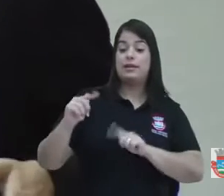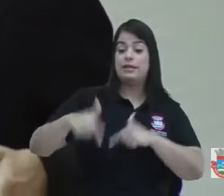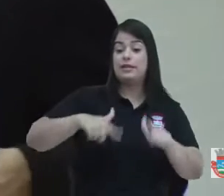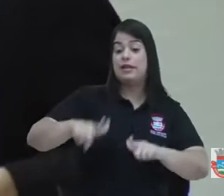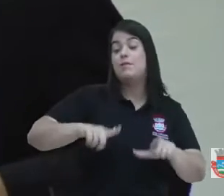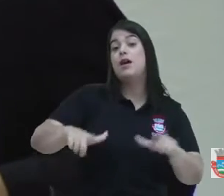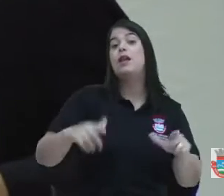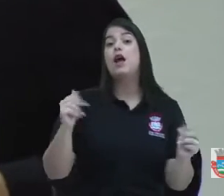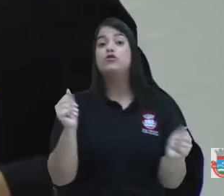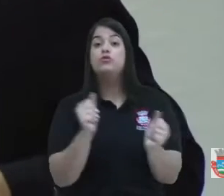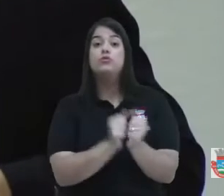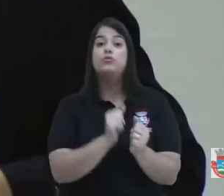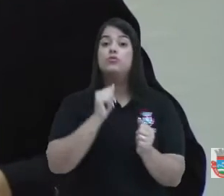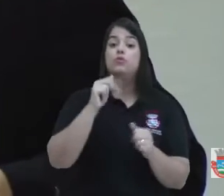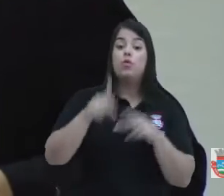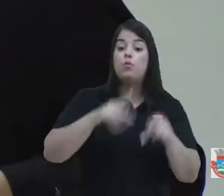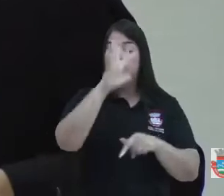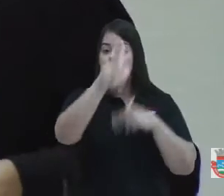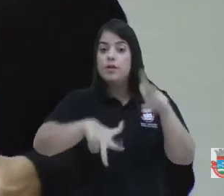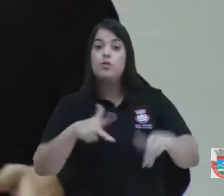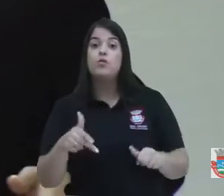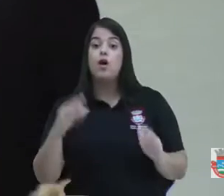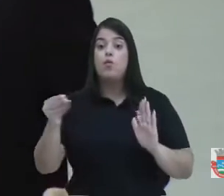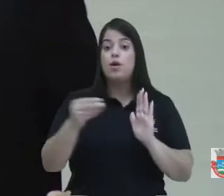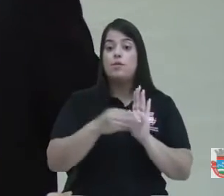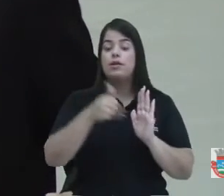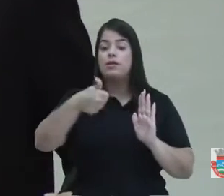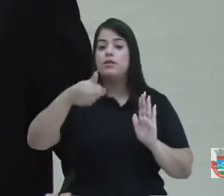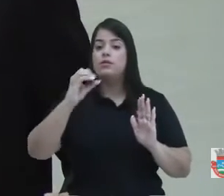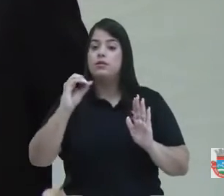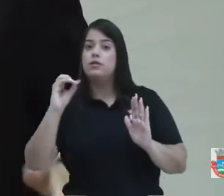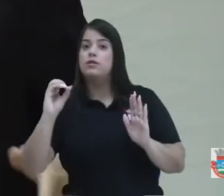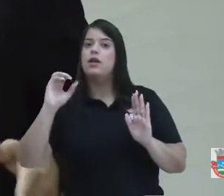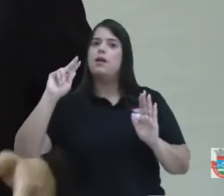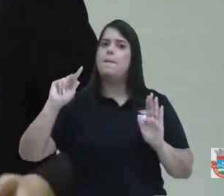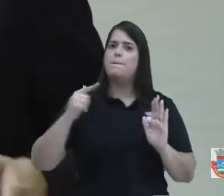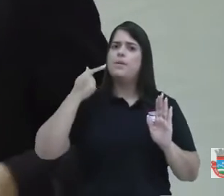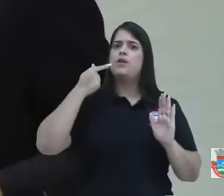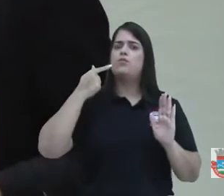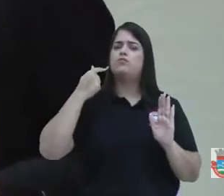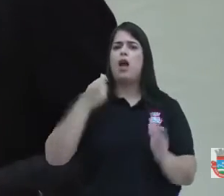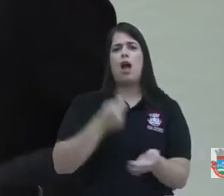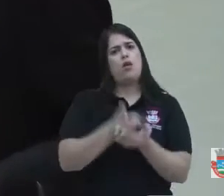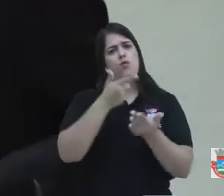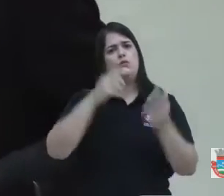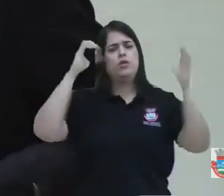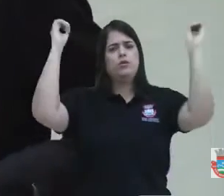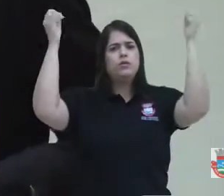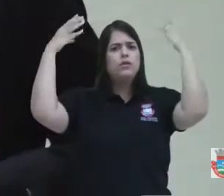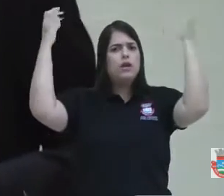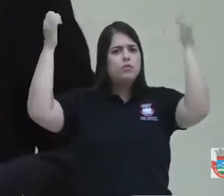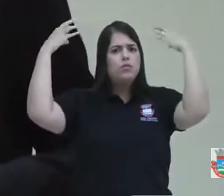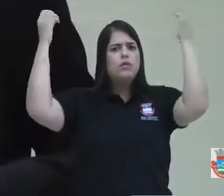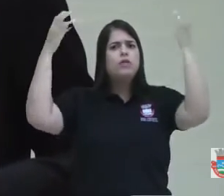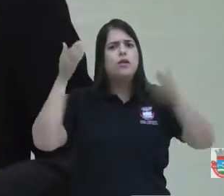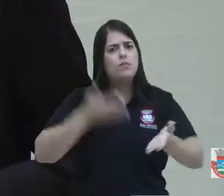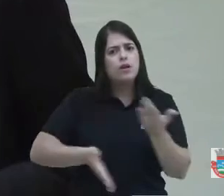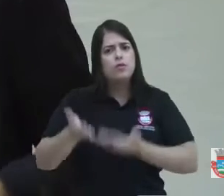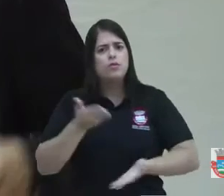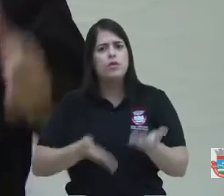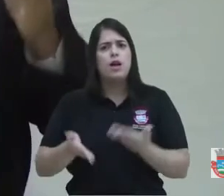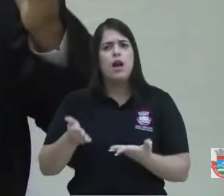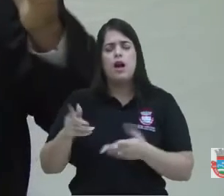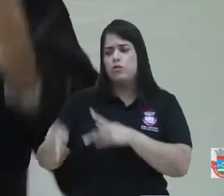E coloquei a emenda de quase 100 mil reais e ainda não foi atendido a compra da ambulância para atender a população de